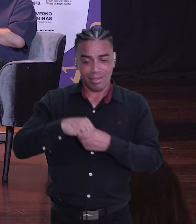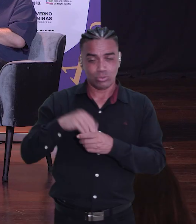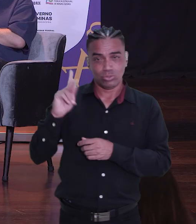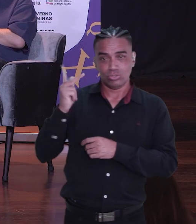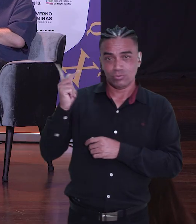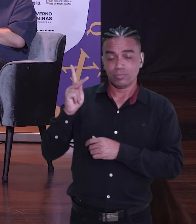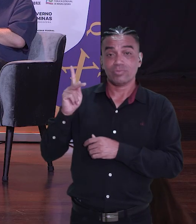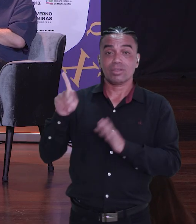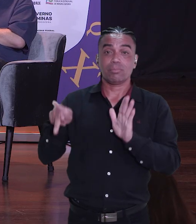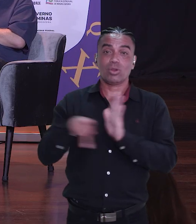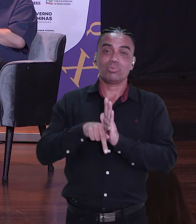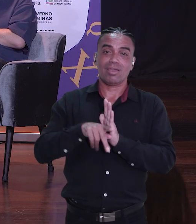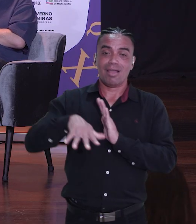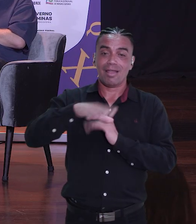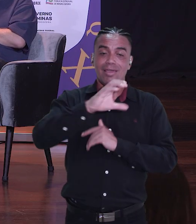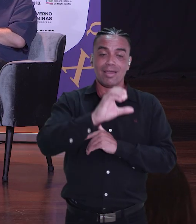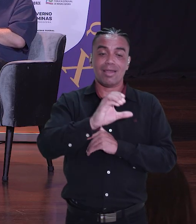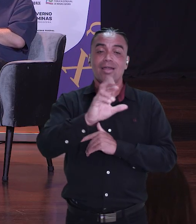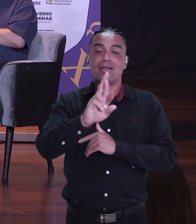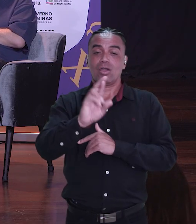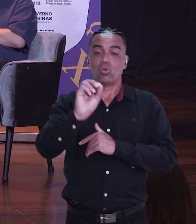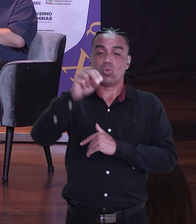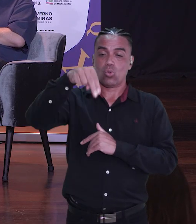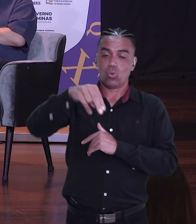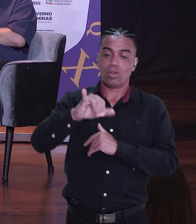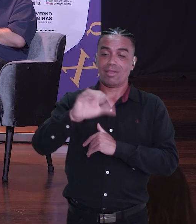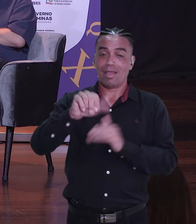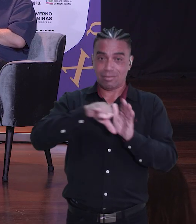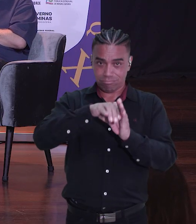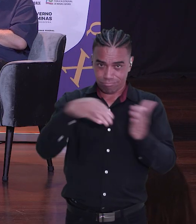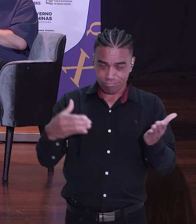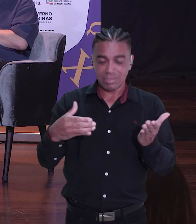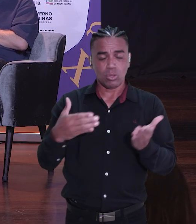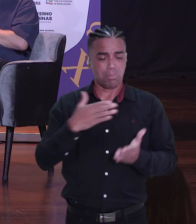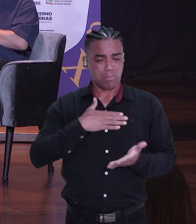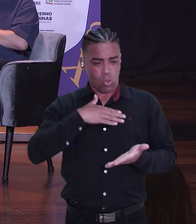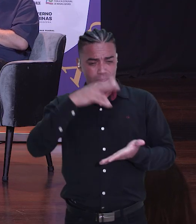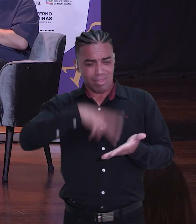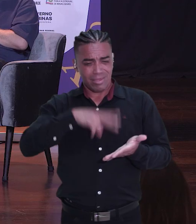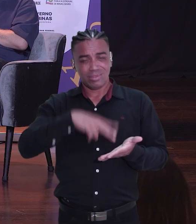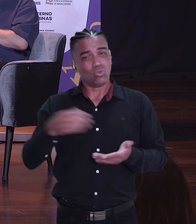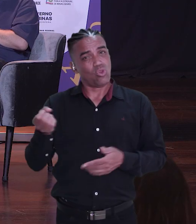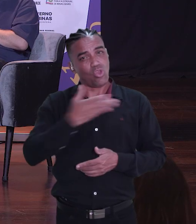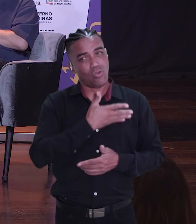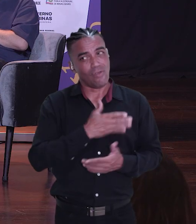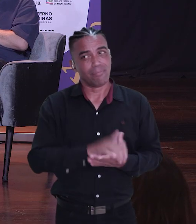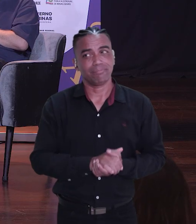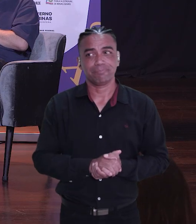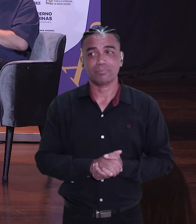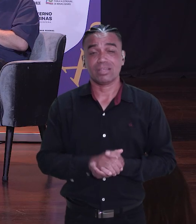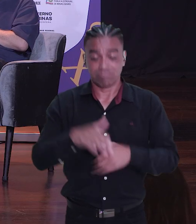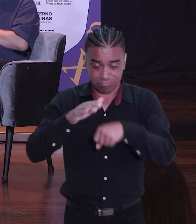colateral dessa história, que é a questão da crônica. Eu tenho lido, pelo menos para mim é uma novidade, que a